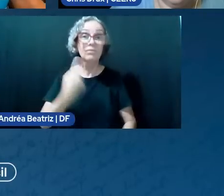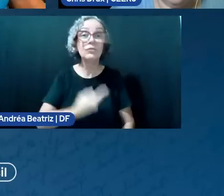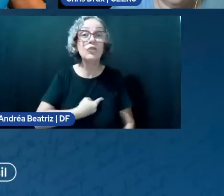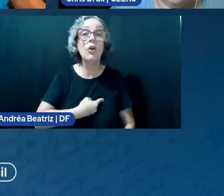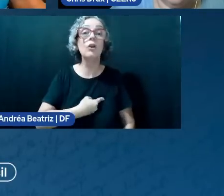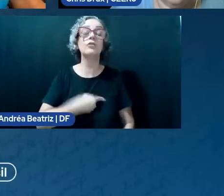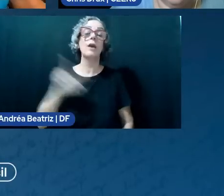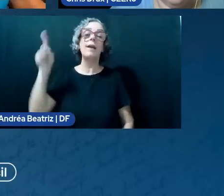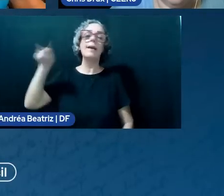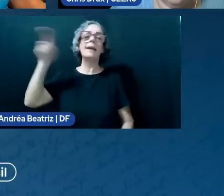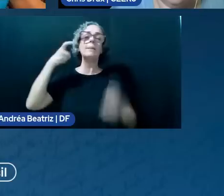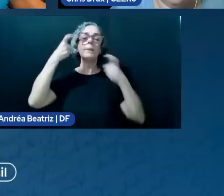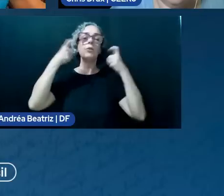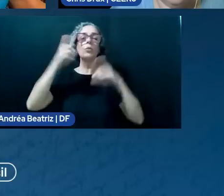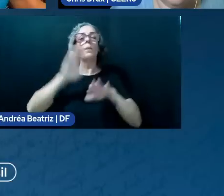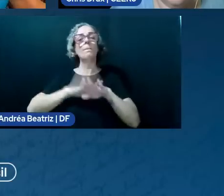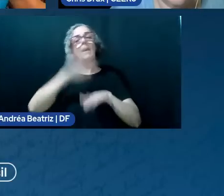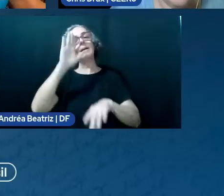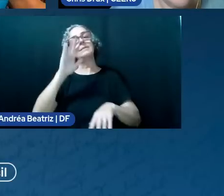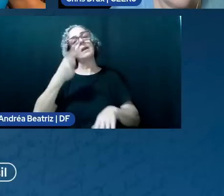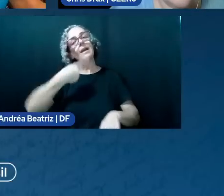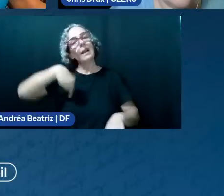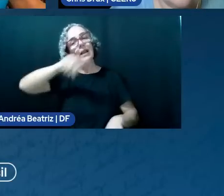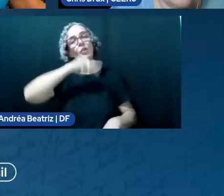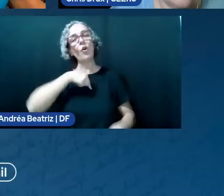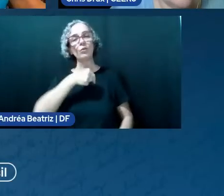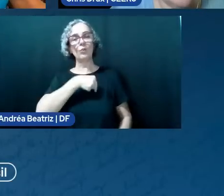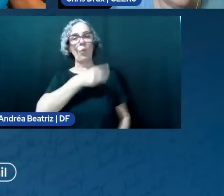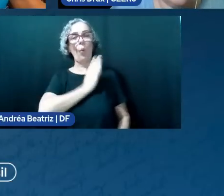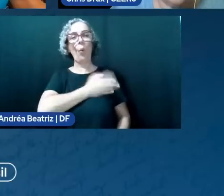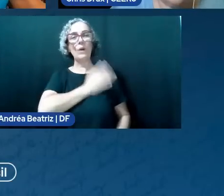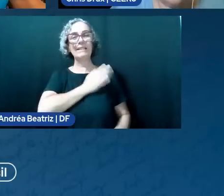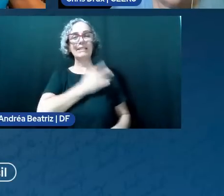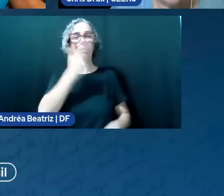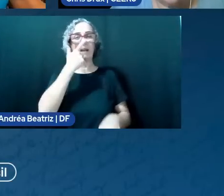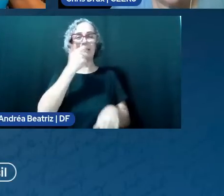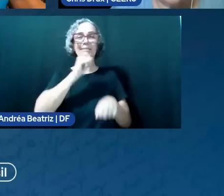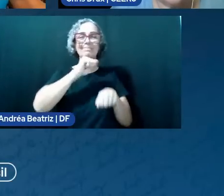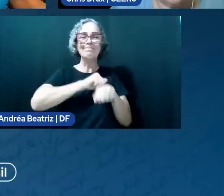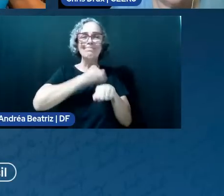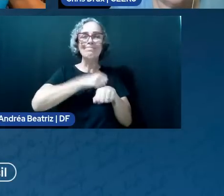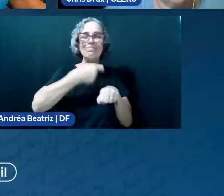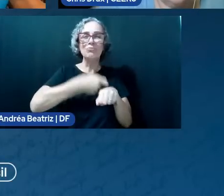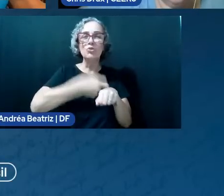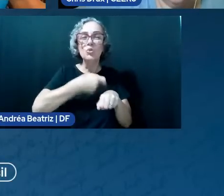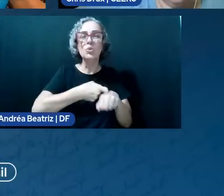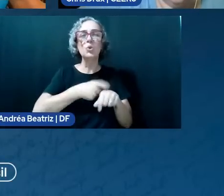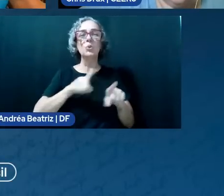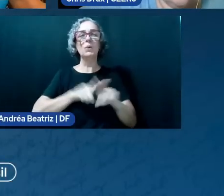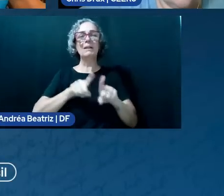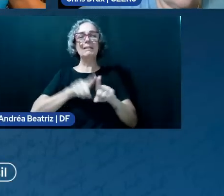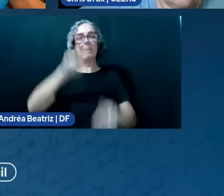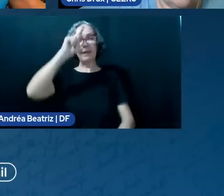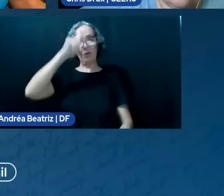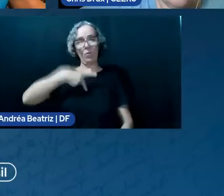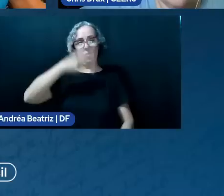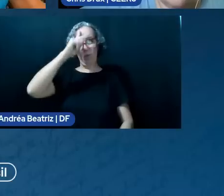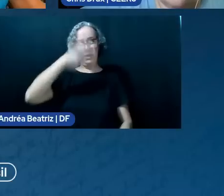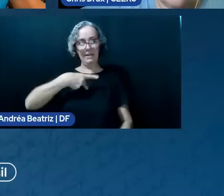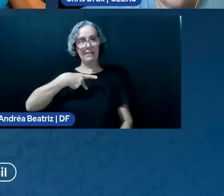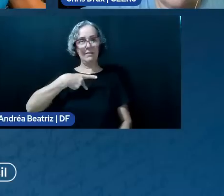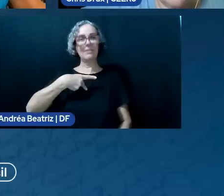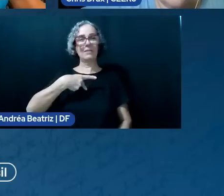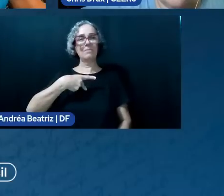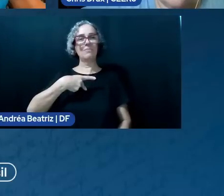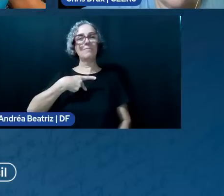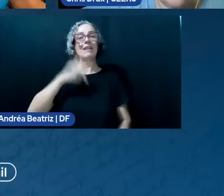egoísmo e à dureza dos nossos corações. Porque dessas duas coisas, do endurecimento do coração, a dificuldade de